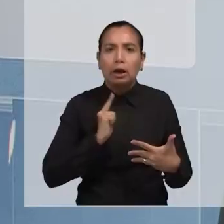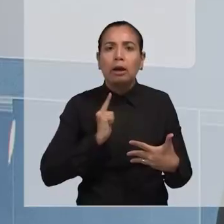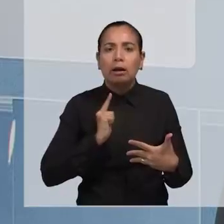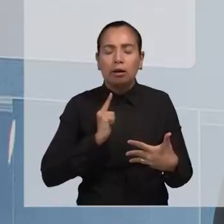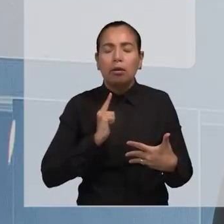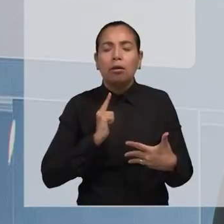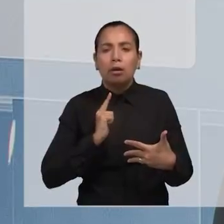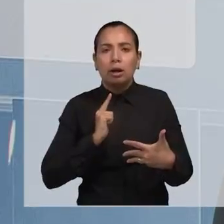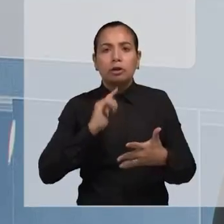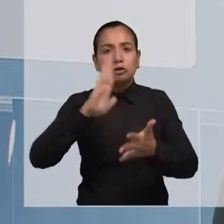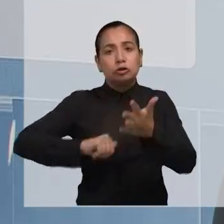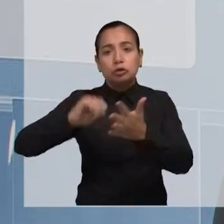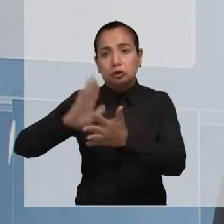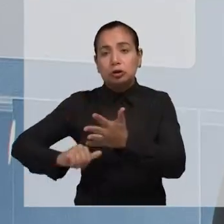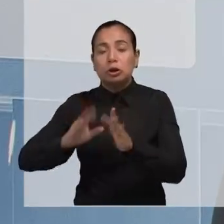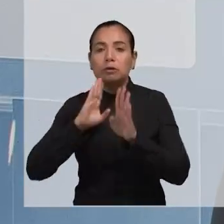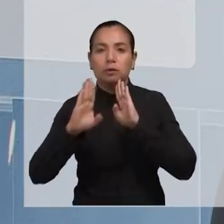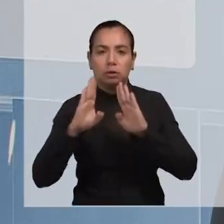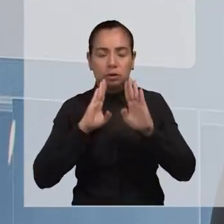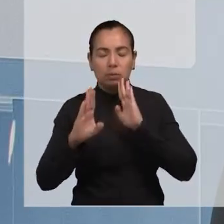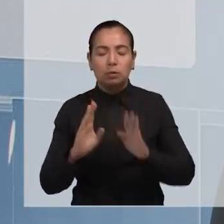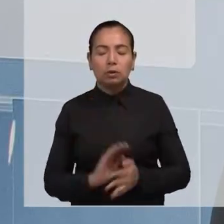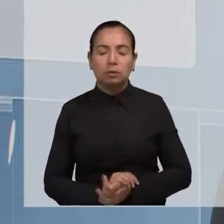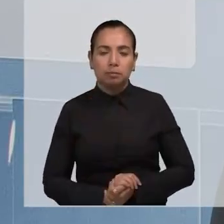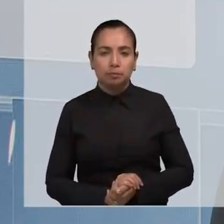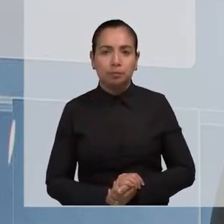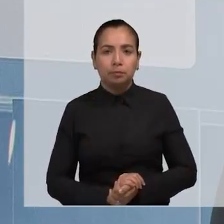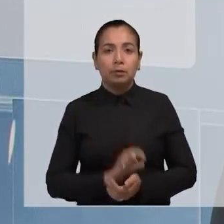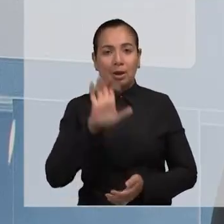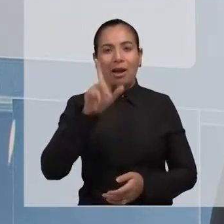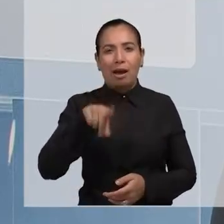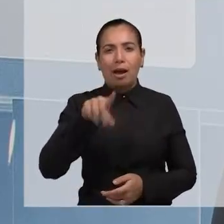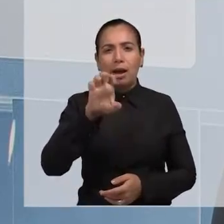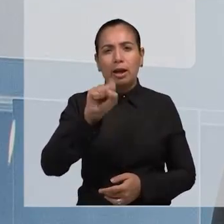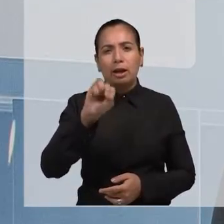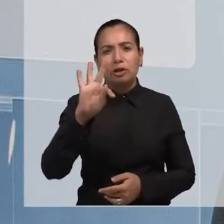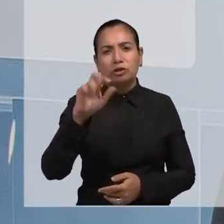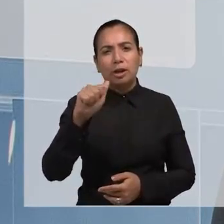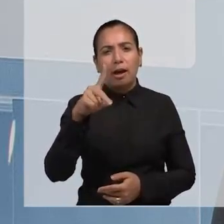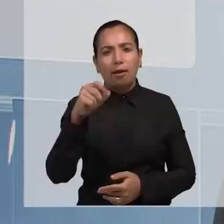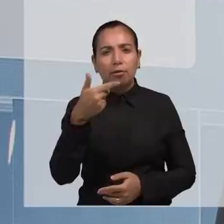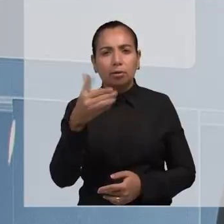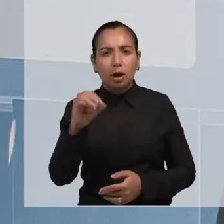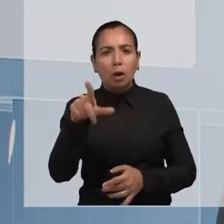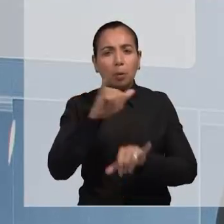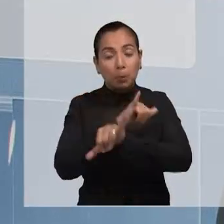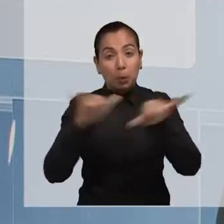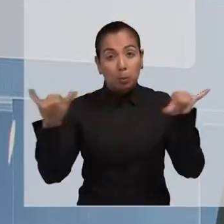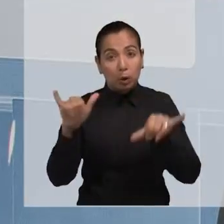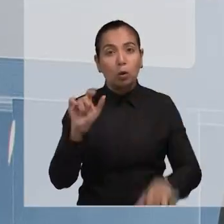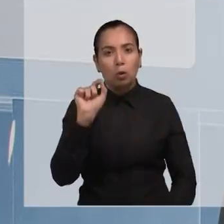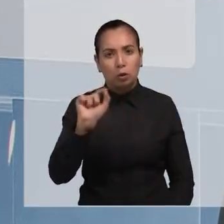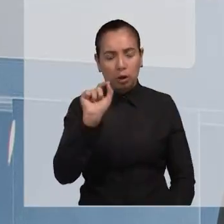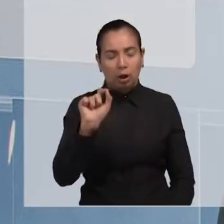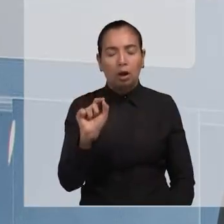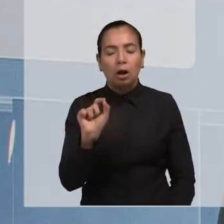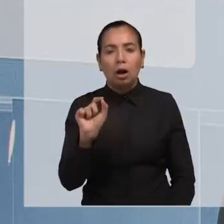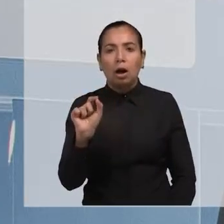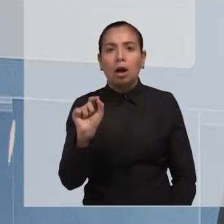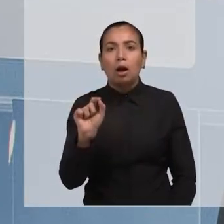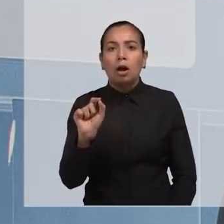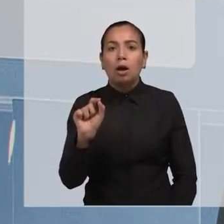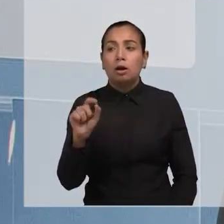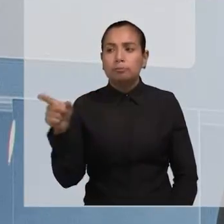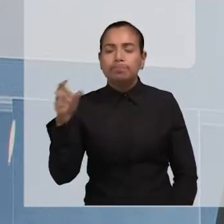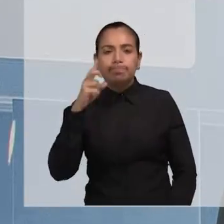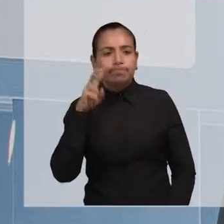foram retiradas pelo Facebook. É o Estadão que se publicou. O Estadão publicou, disse, e teve até... Ele ficou tão irritado com essa história lá